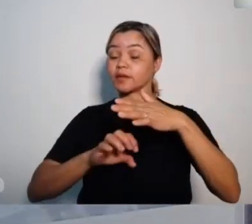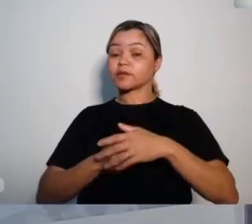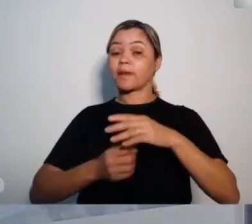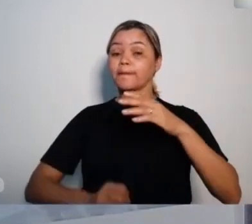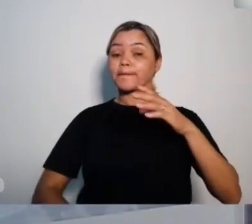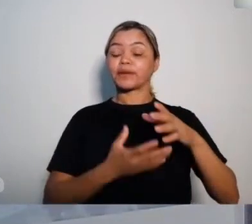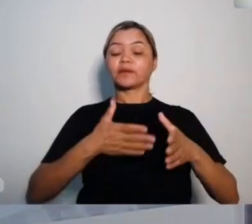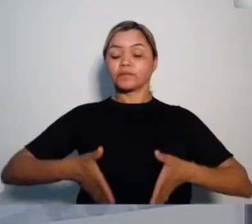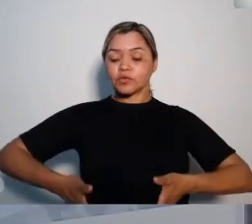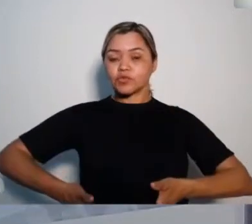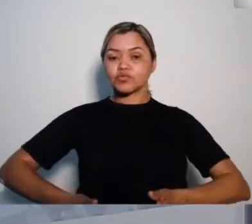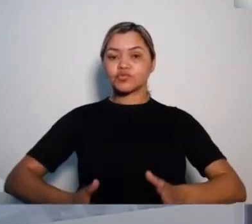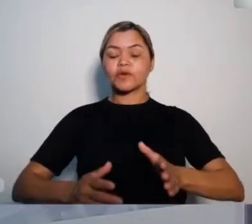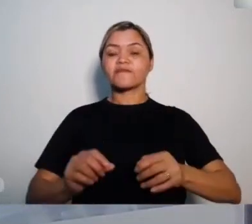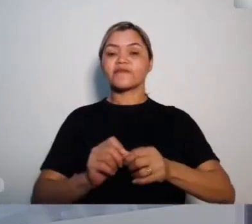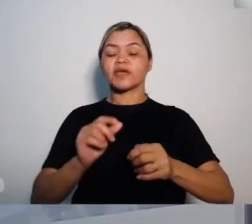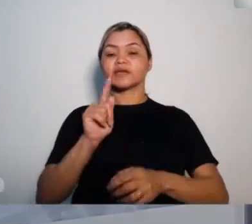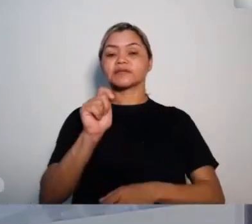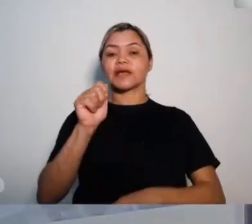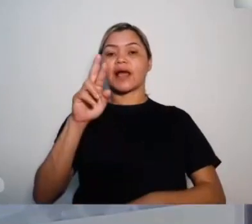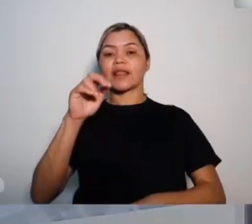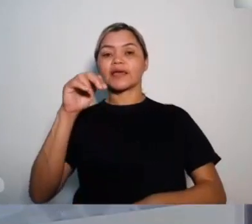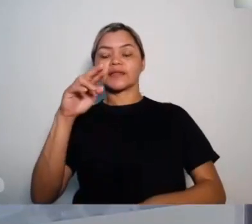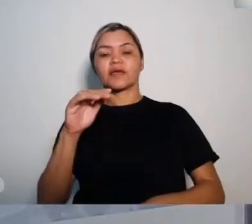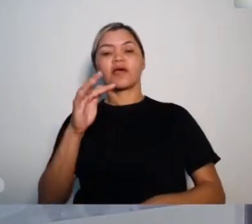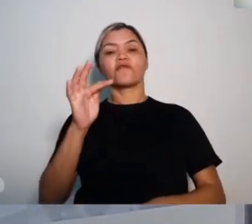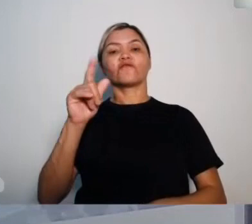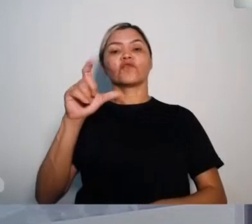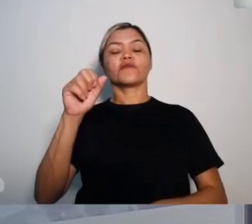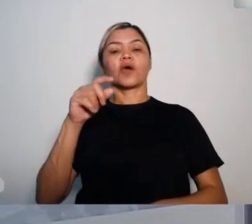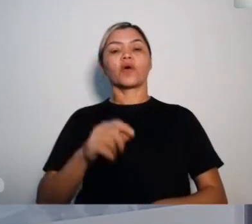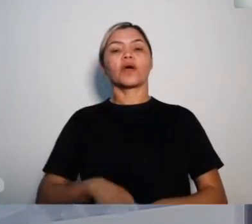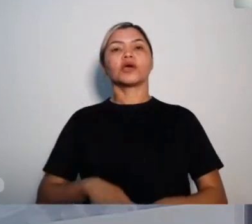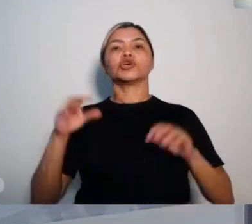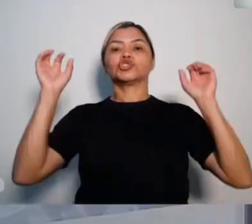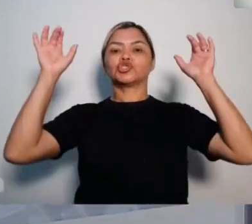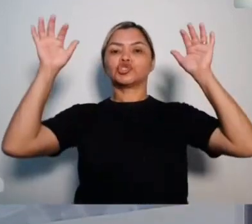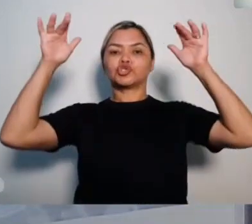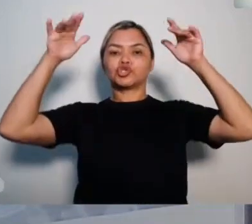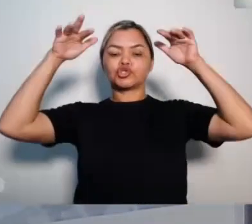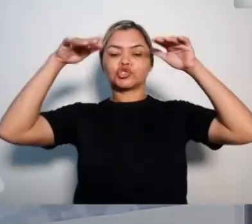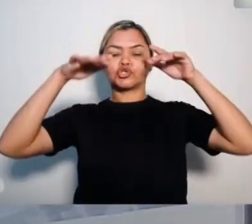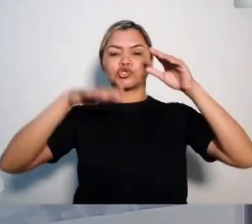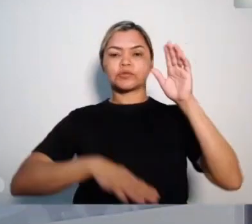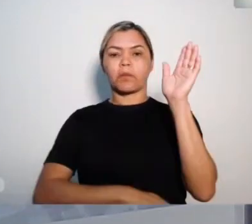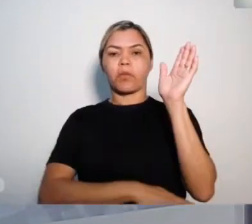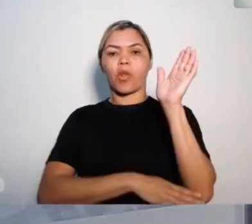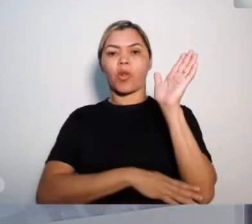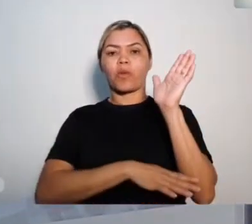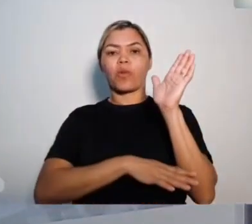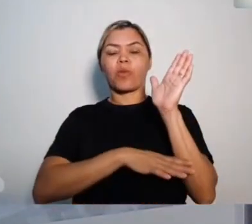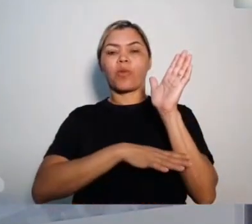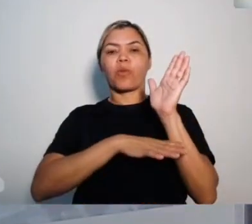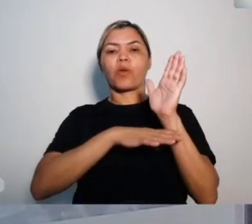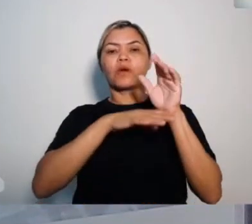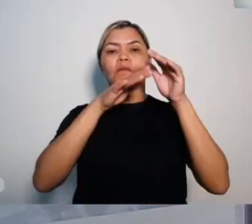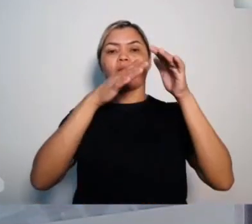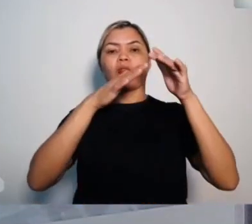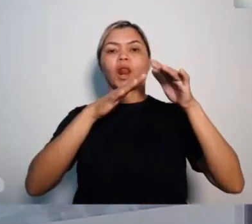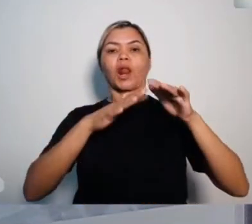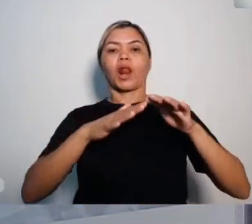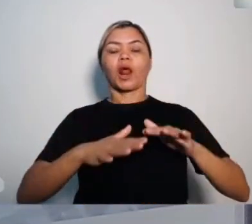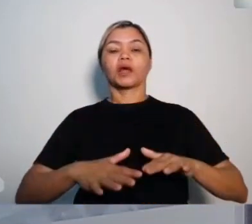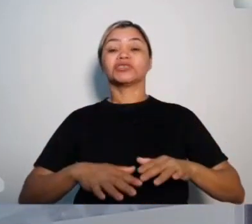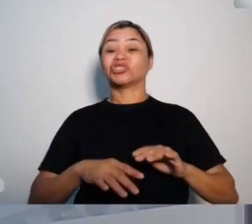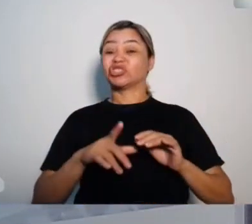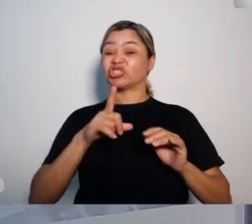galerias pluviais, e a cada chuva que dá, aquele local afunda. Já estamos na